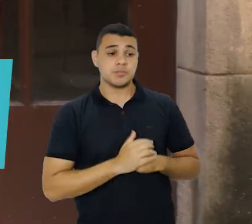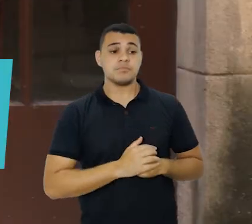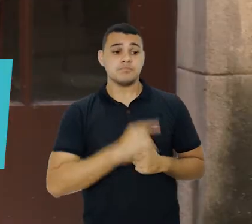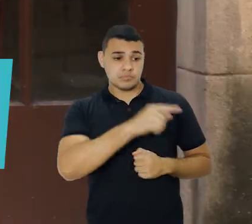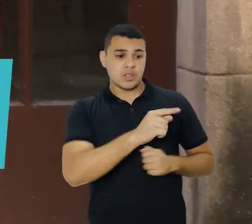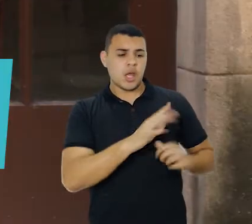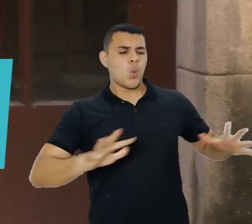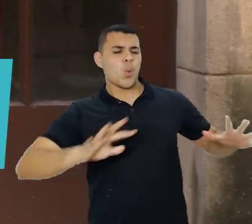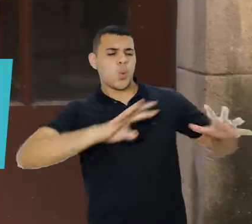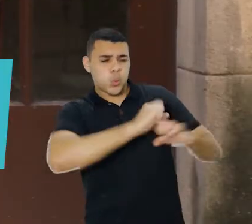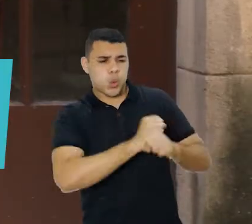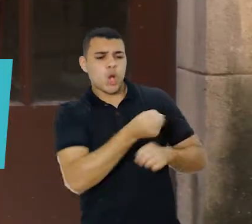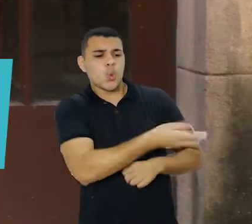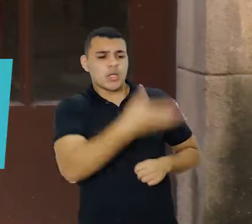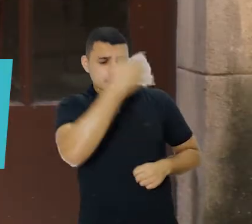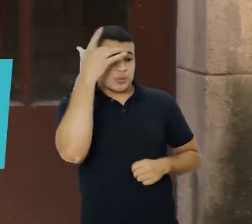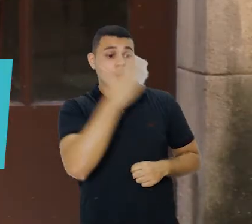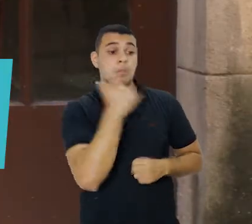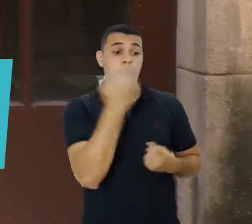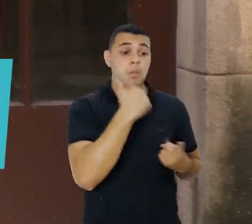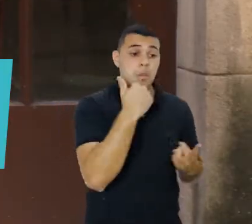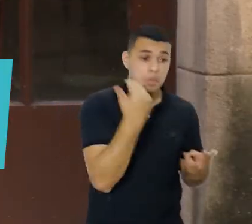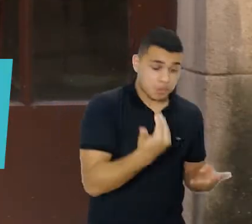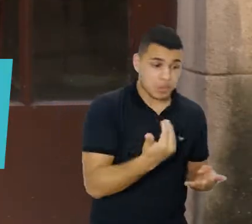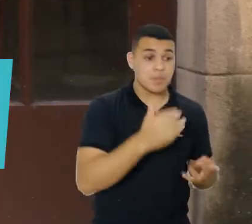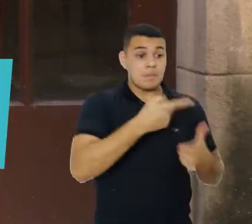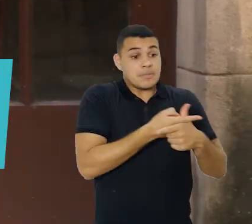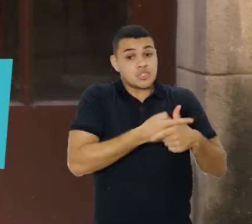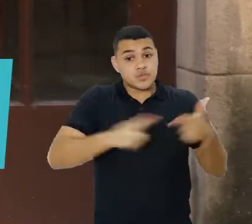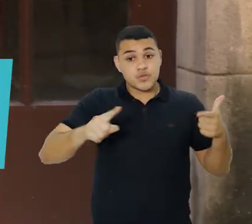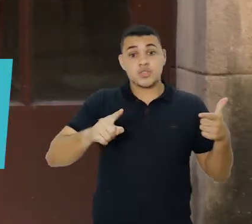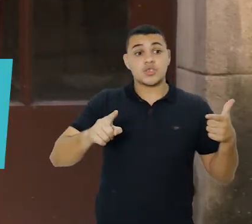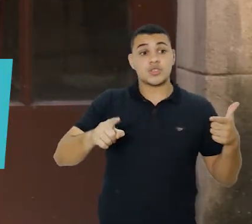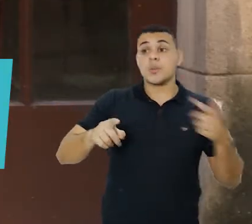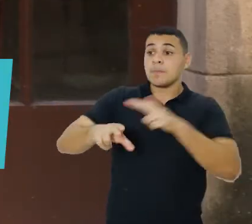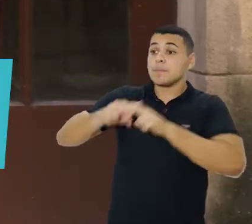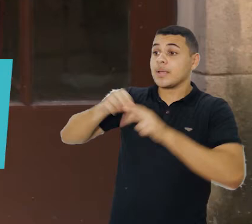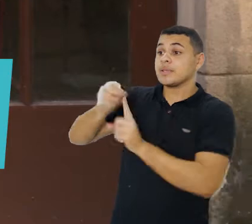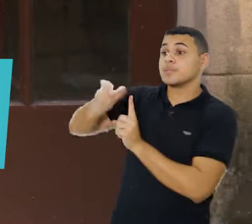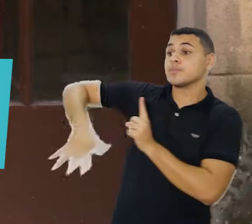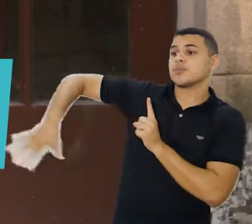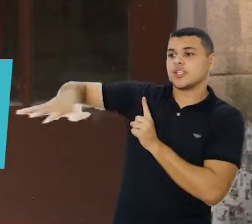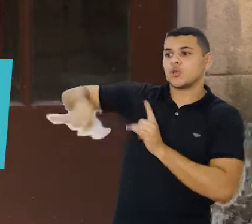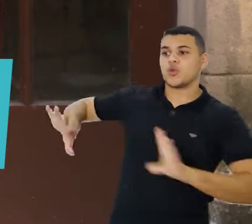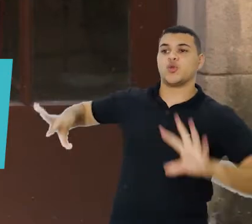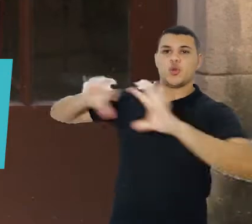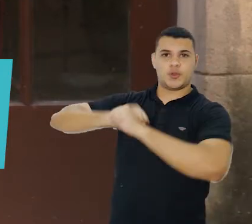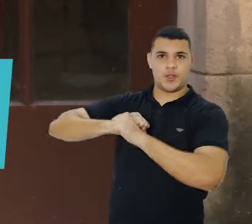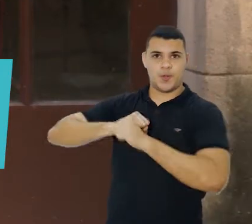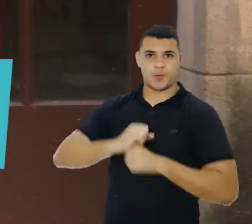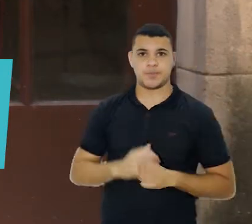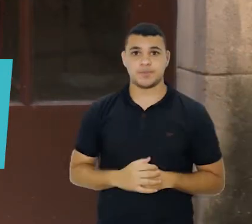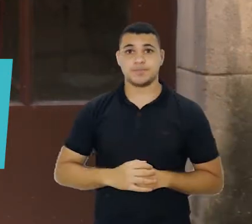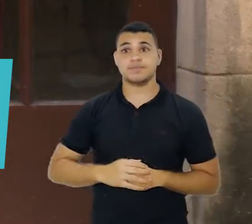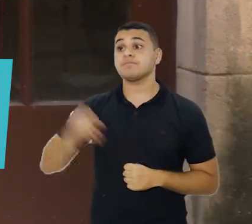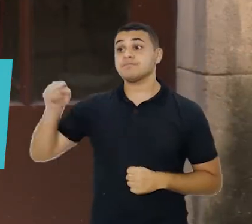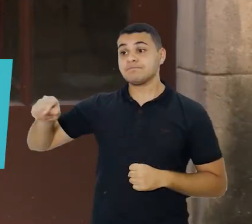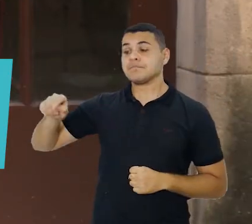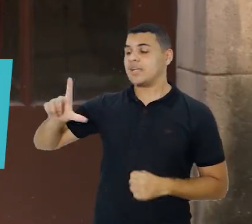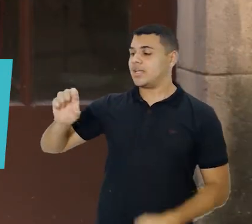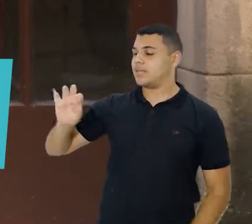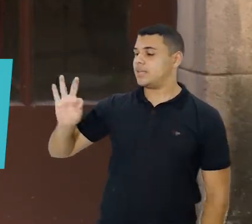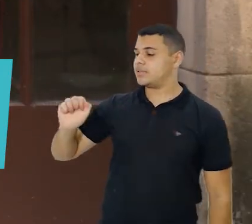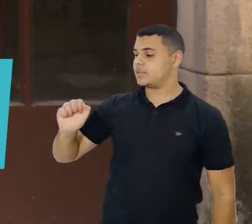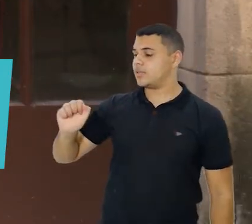tá, nós quantificamos o número de óbitos, né, mas dividimos pela população total, né? Para